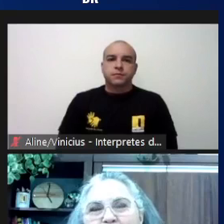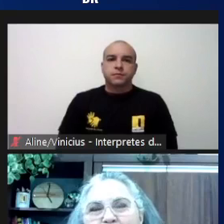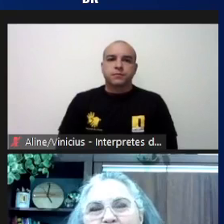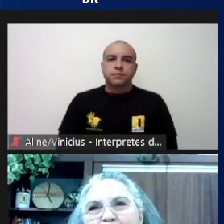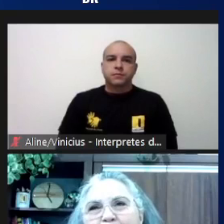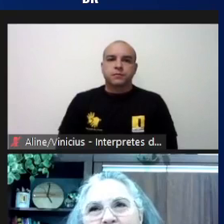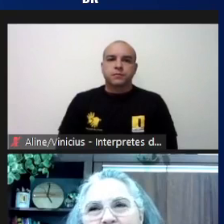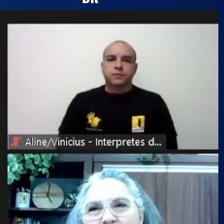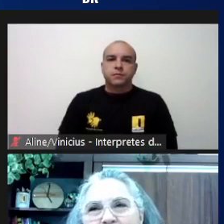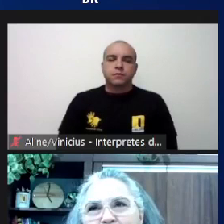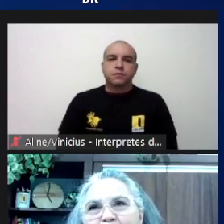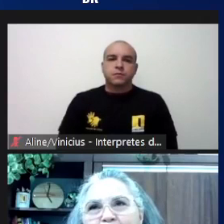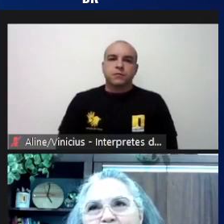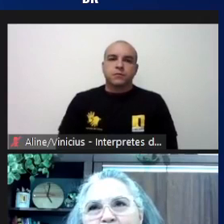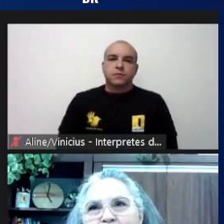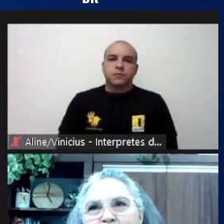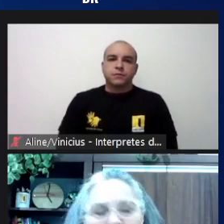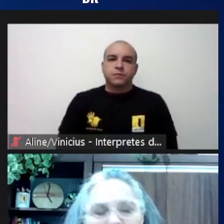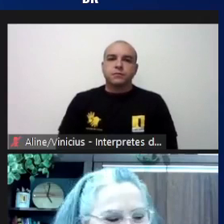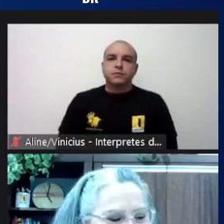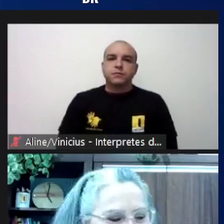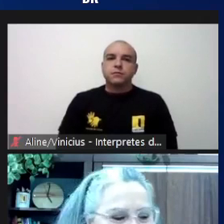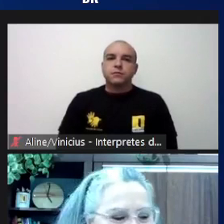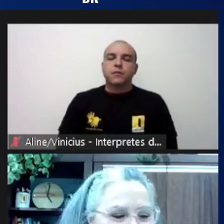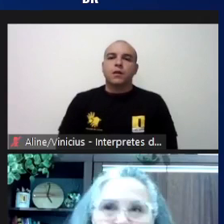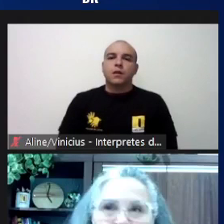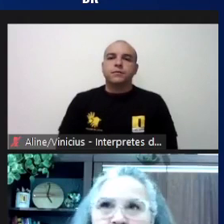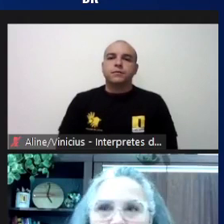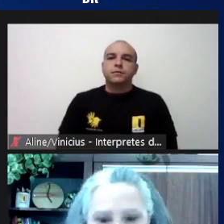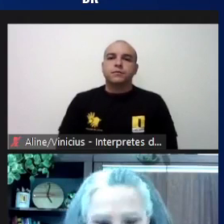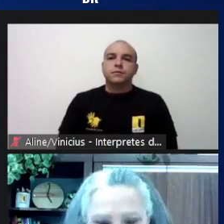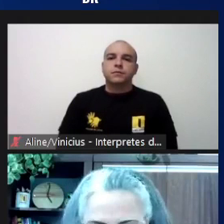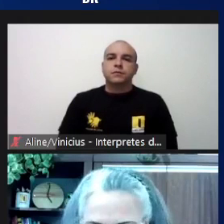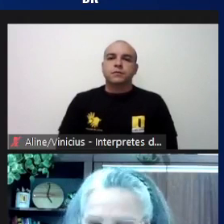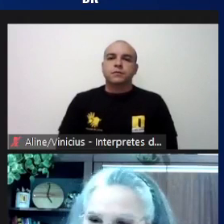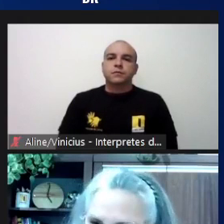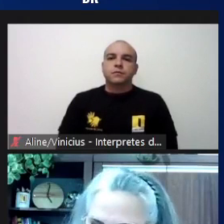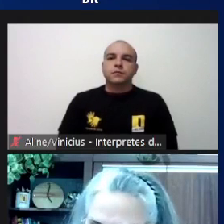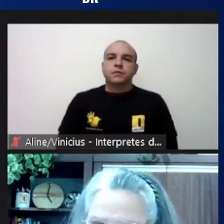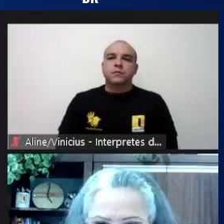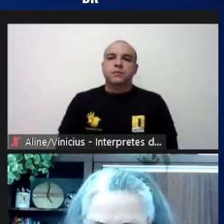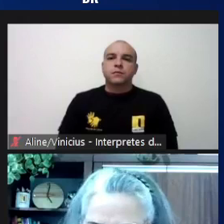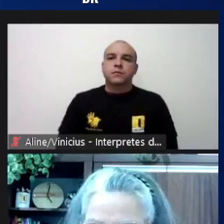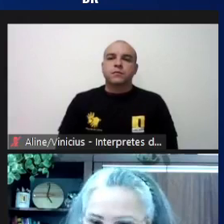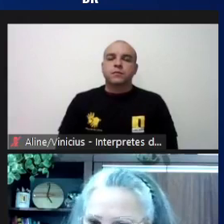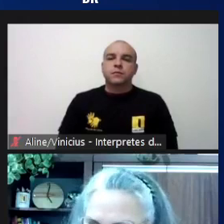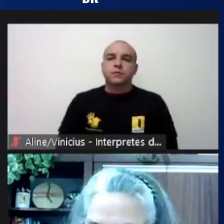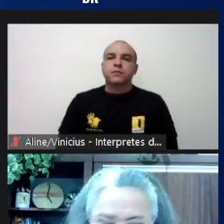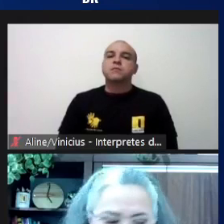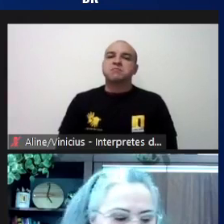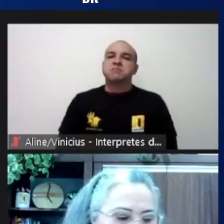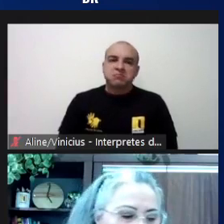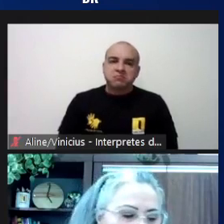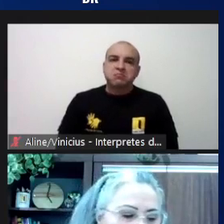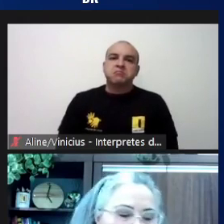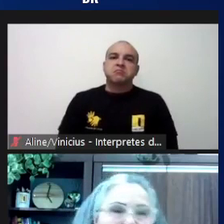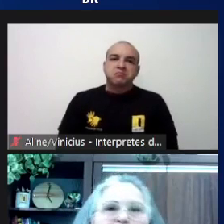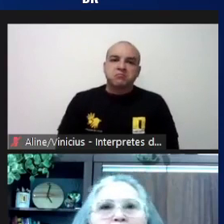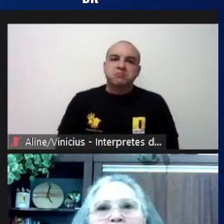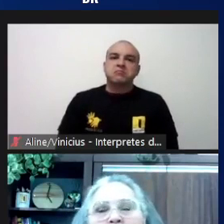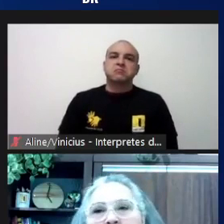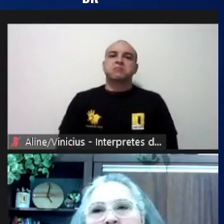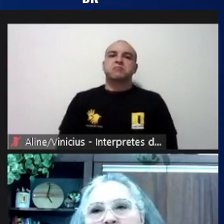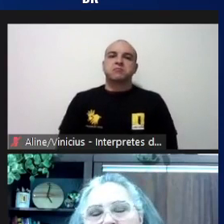emocionados, motivados, porque tivemos uma aula magna, tivemos um conhecimento